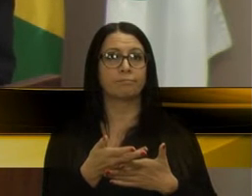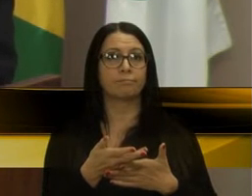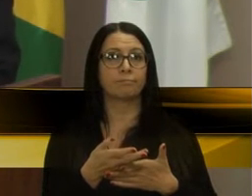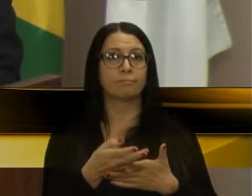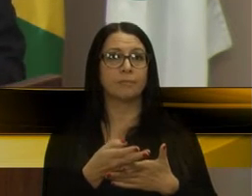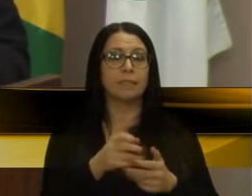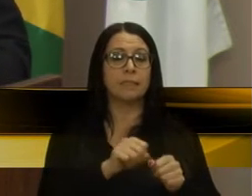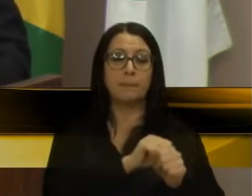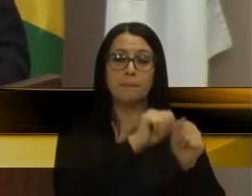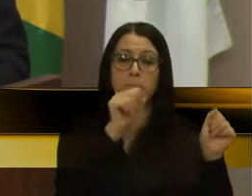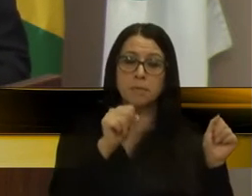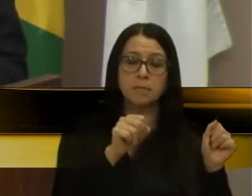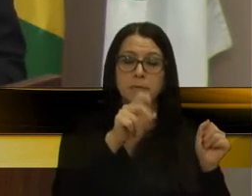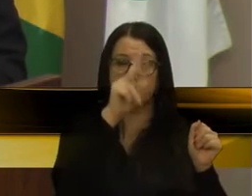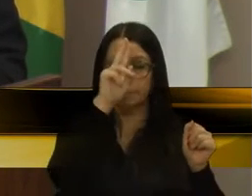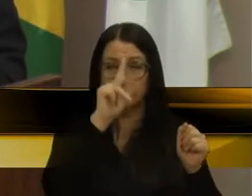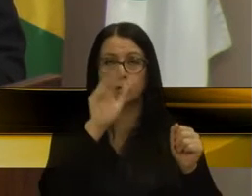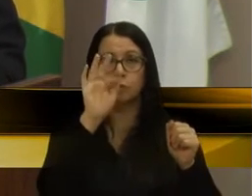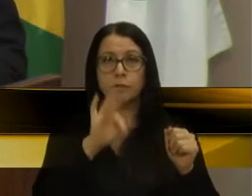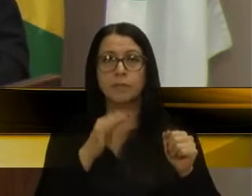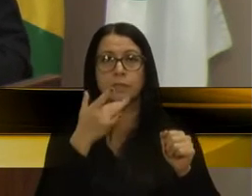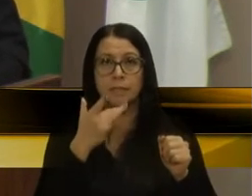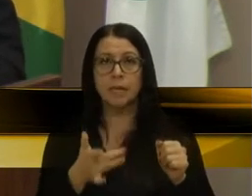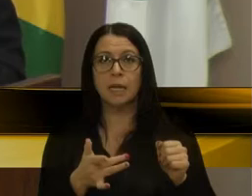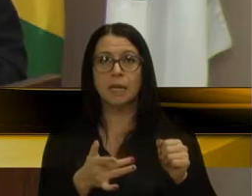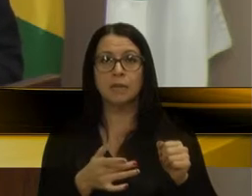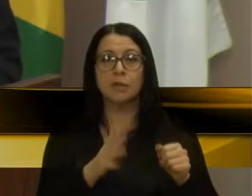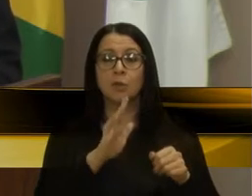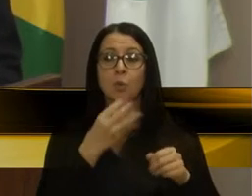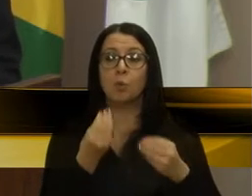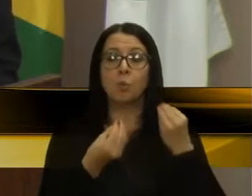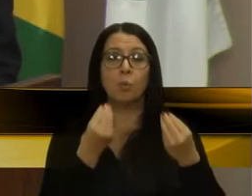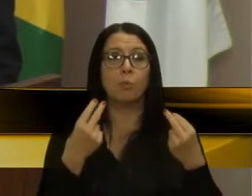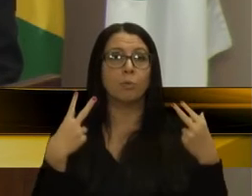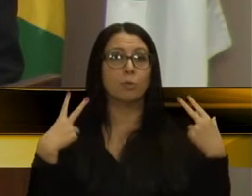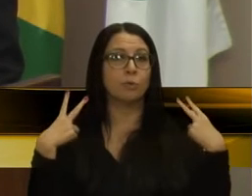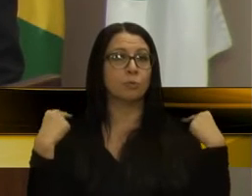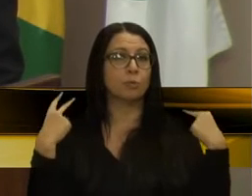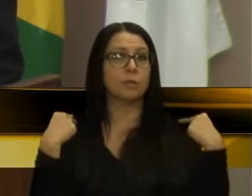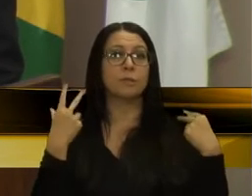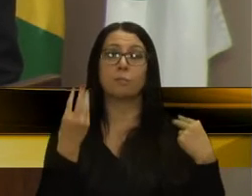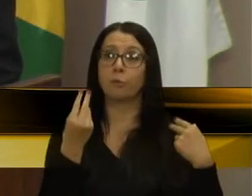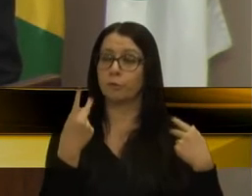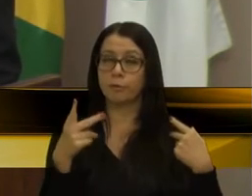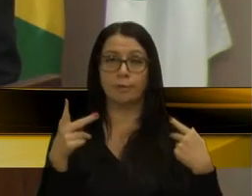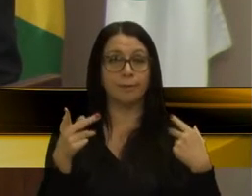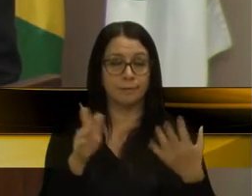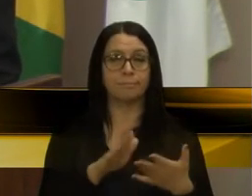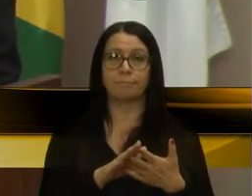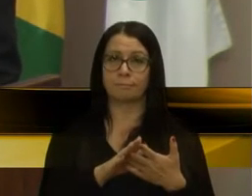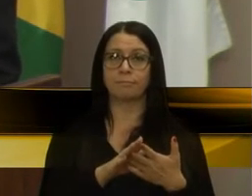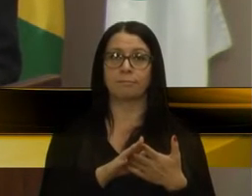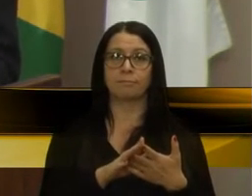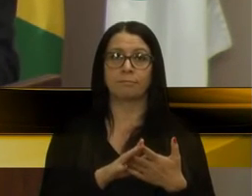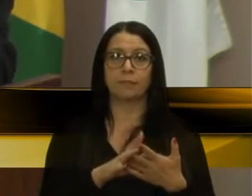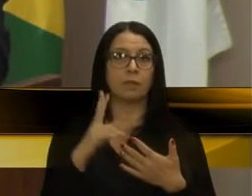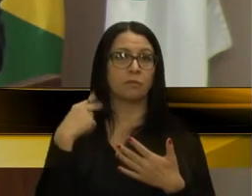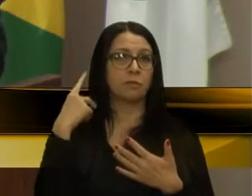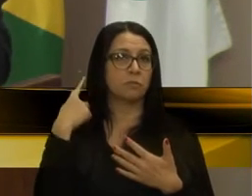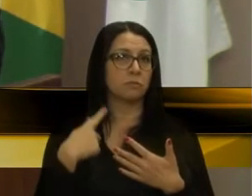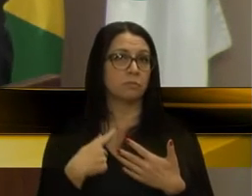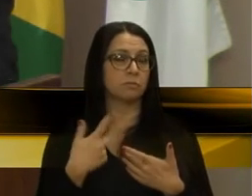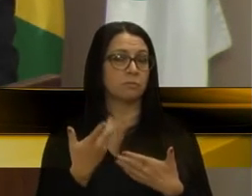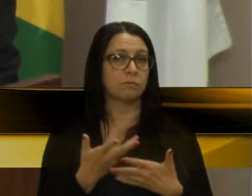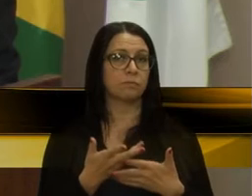pico, de manhã cedo, ao meio-dia, no final da tarde, como os motoristas, muitos deles, vereadora Gladys, aqueles